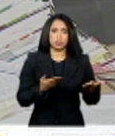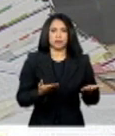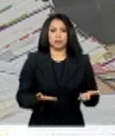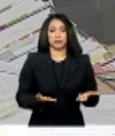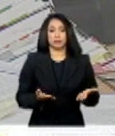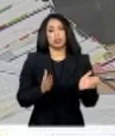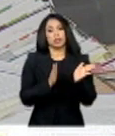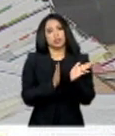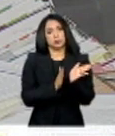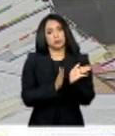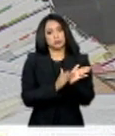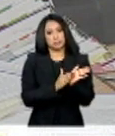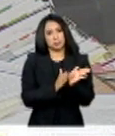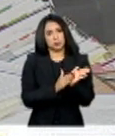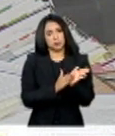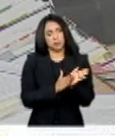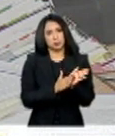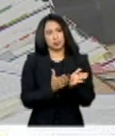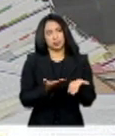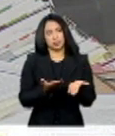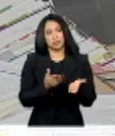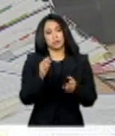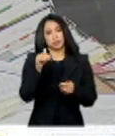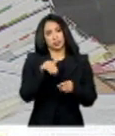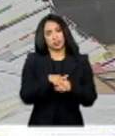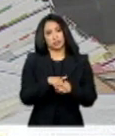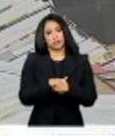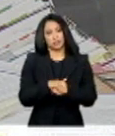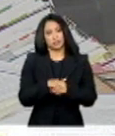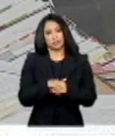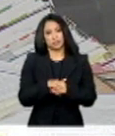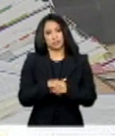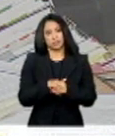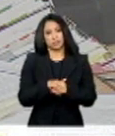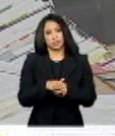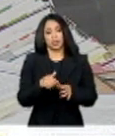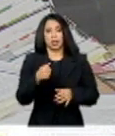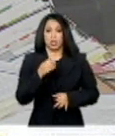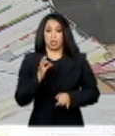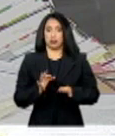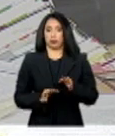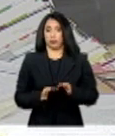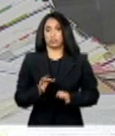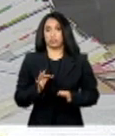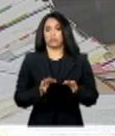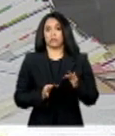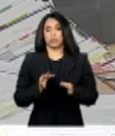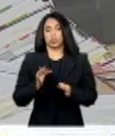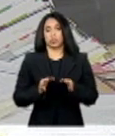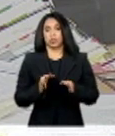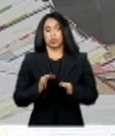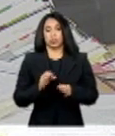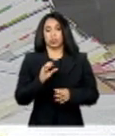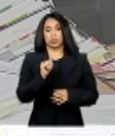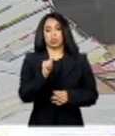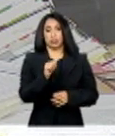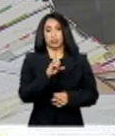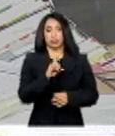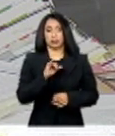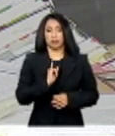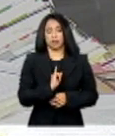parabenizando o pelo seu voto eu é julgaria esta ação direta de inconstitucionalidade